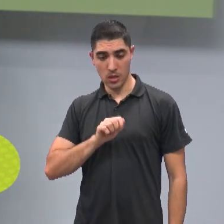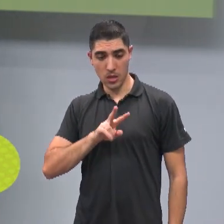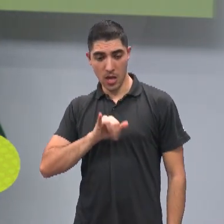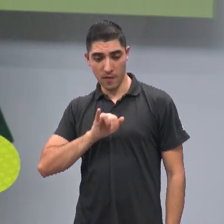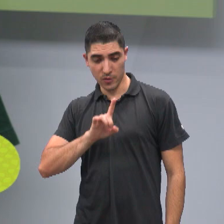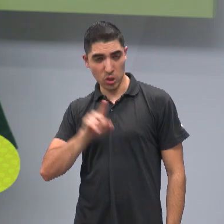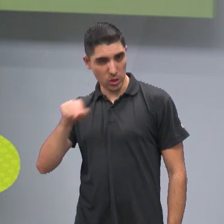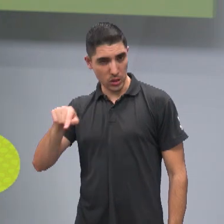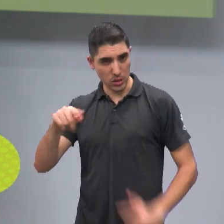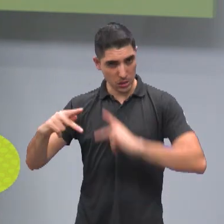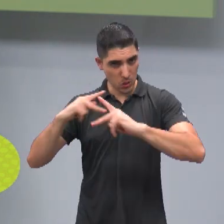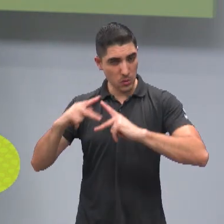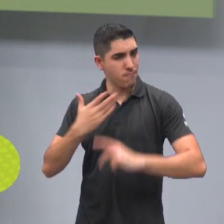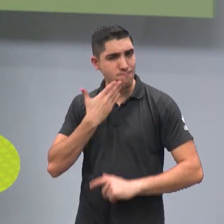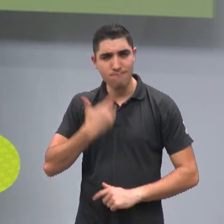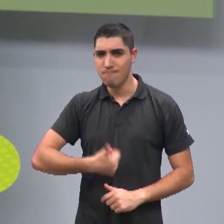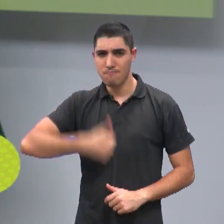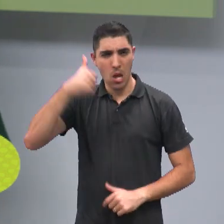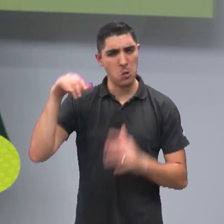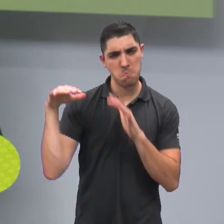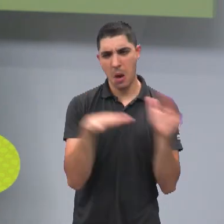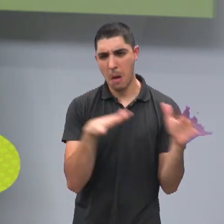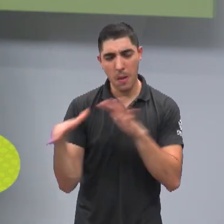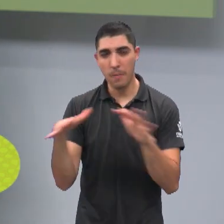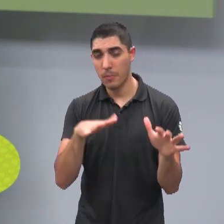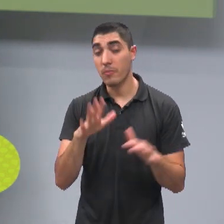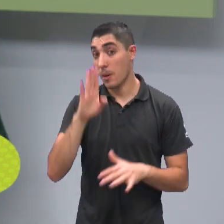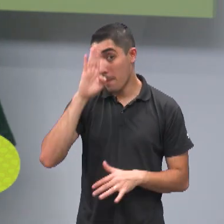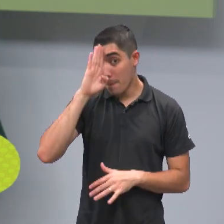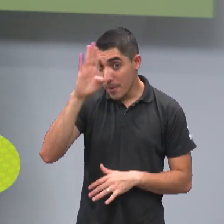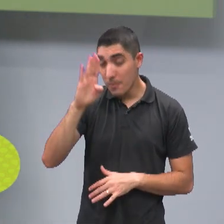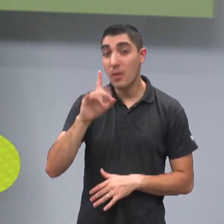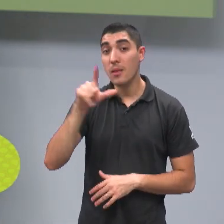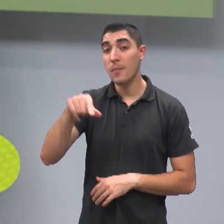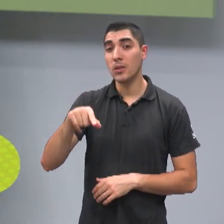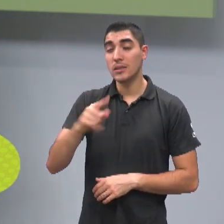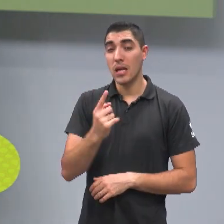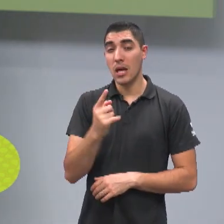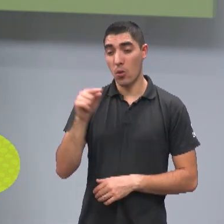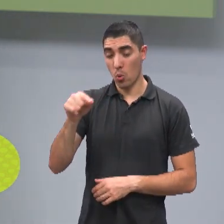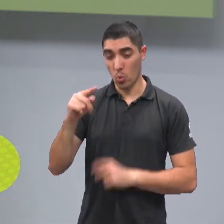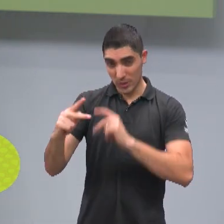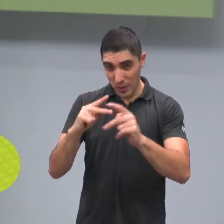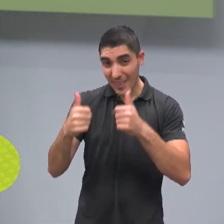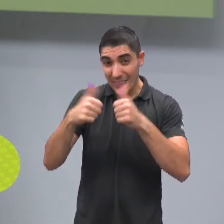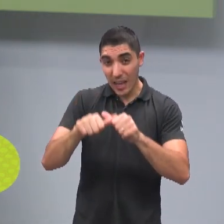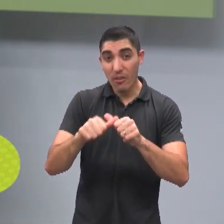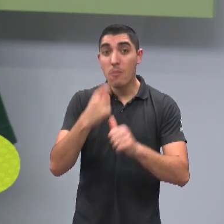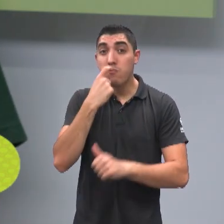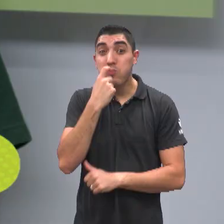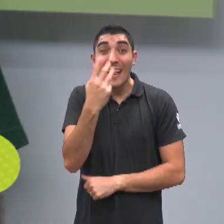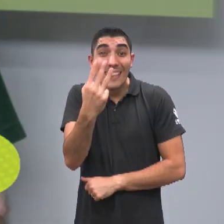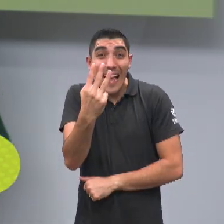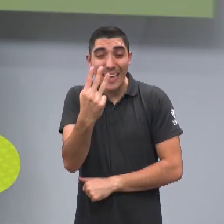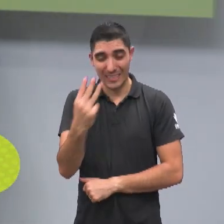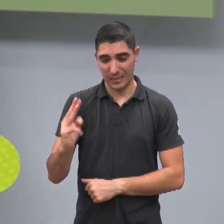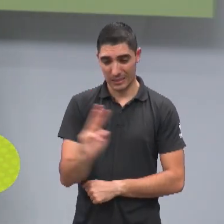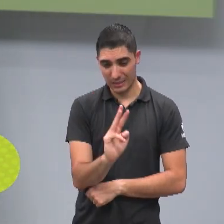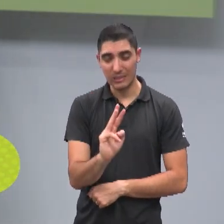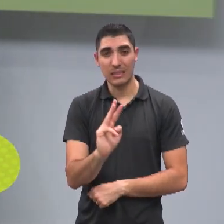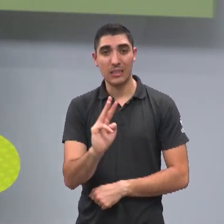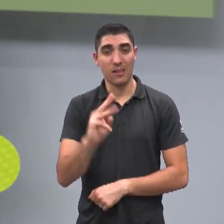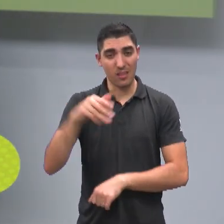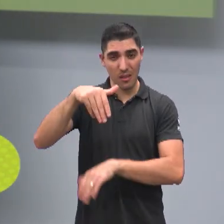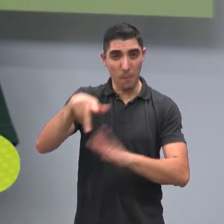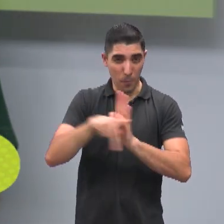José. Depois da expulsão, principalmente quando o São José ficou com 2 minutos, com 3 na linha, o São José teve que se fechar todo, e aí só deu David